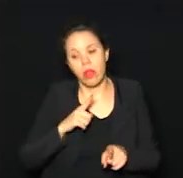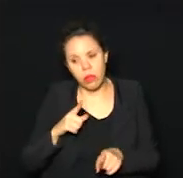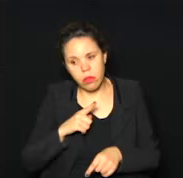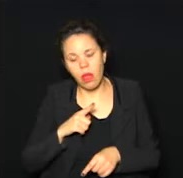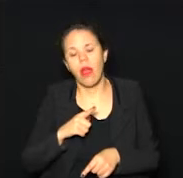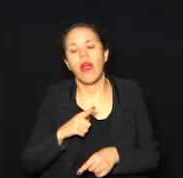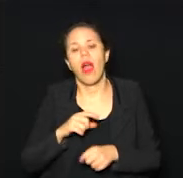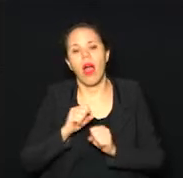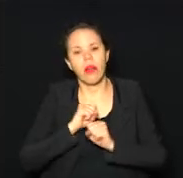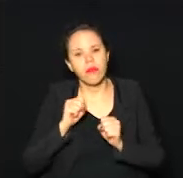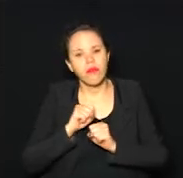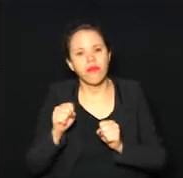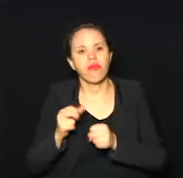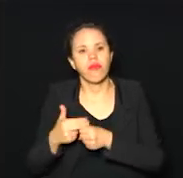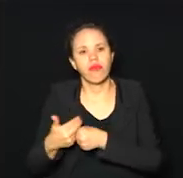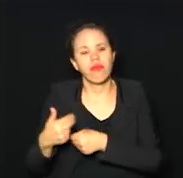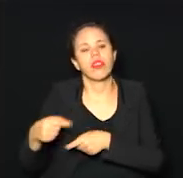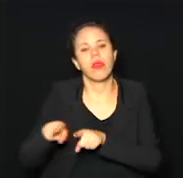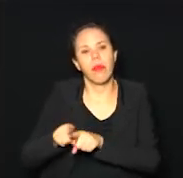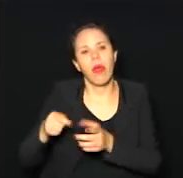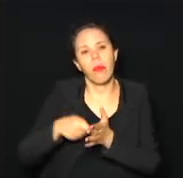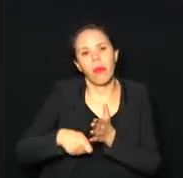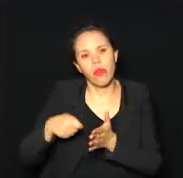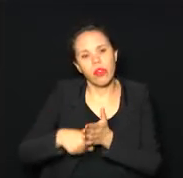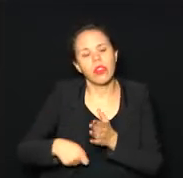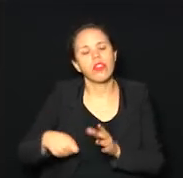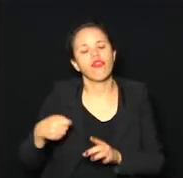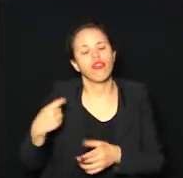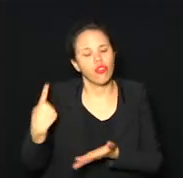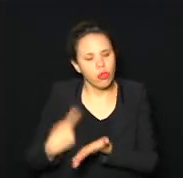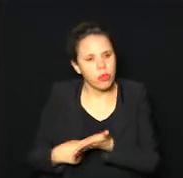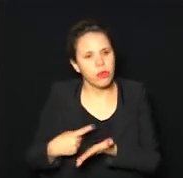afetiva e uma relação política de compromisso com a universidade,